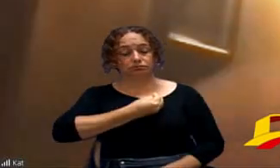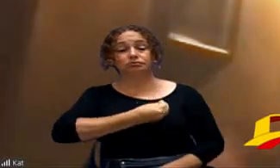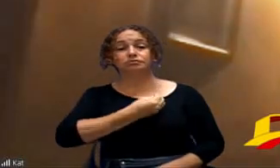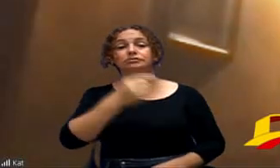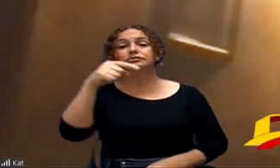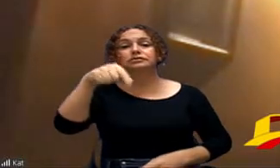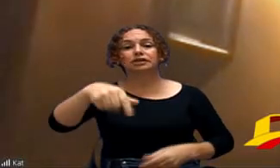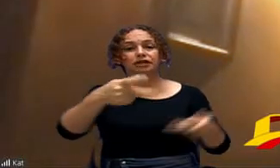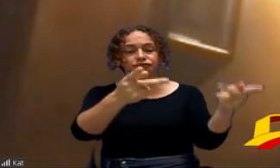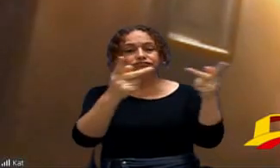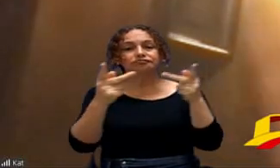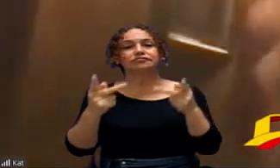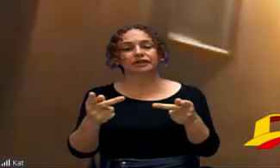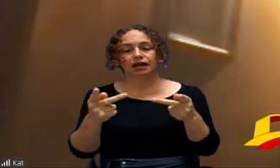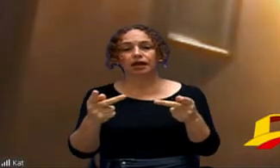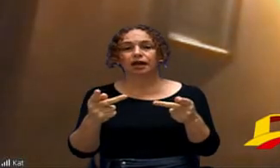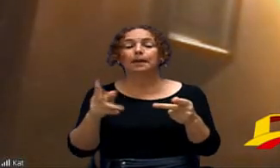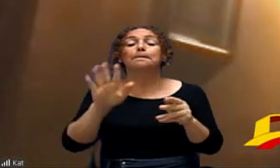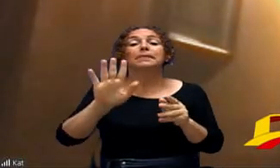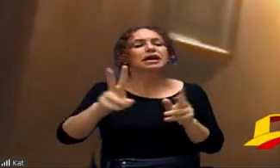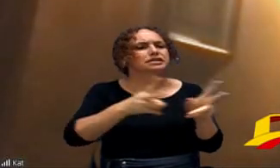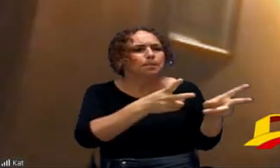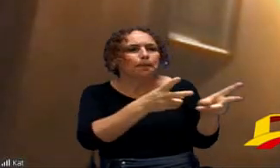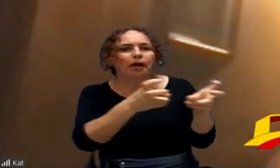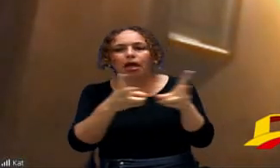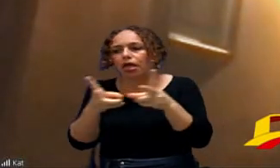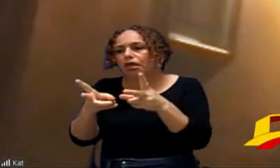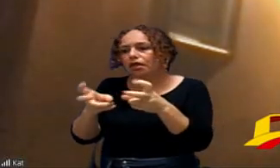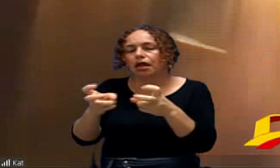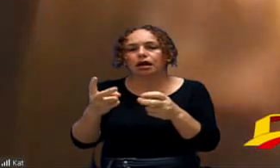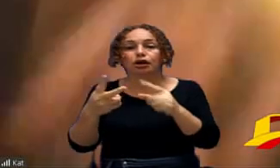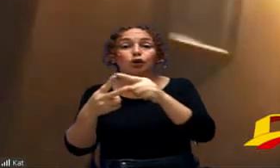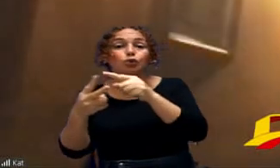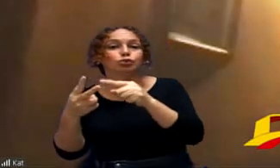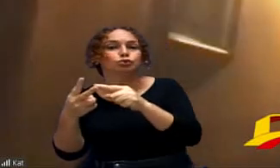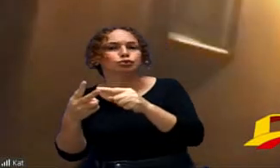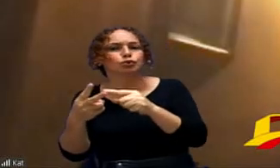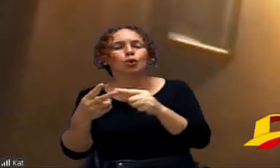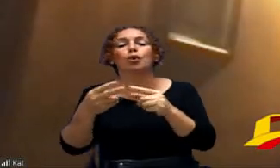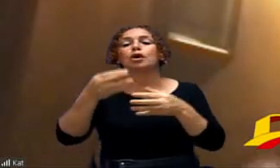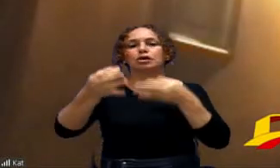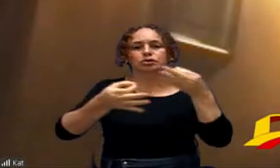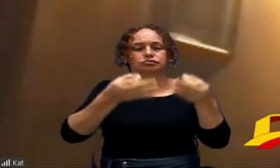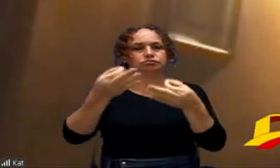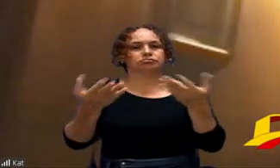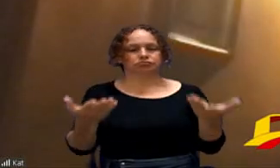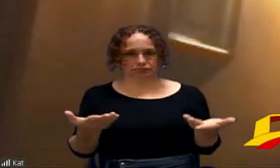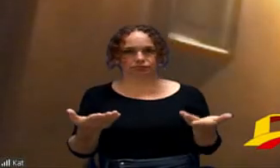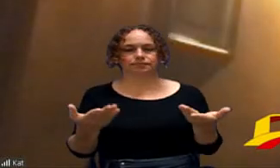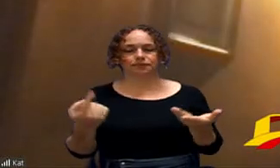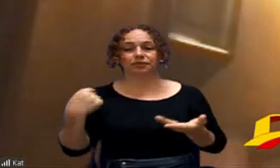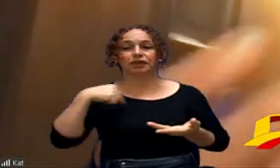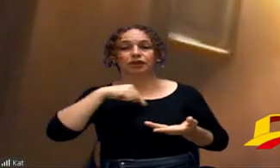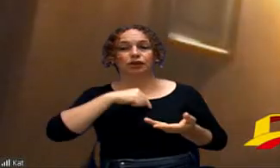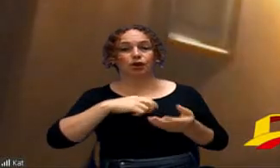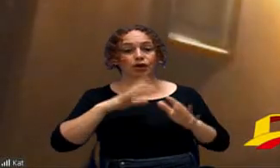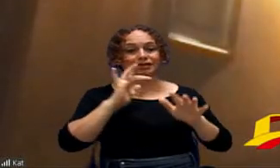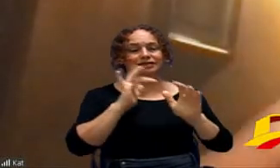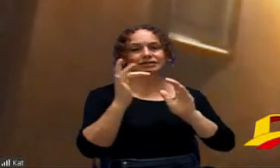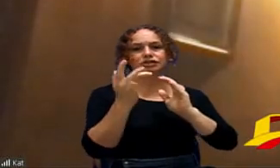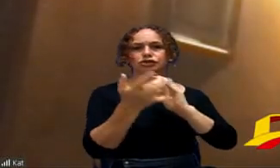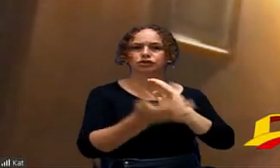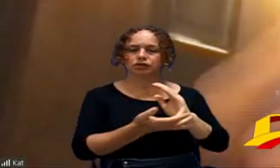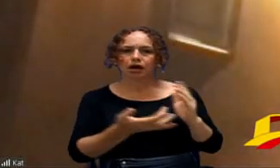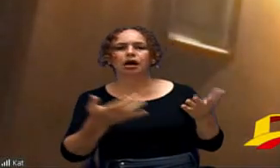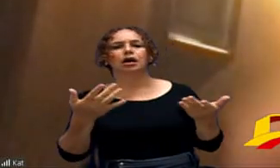olhar os dois lados e completo. Não só o que vocês estão ouvindo nas redes sociais. Vamos ver,